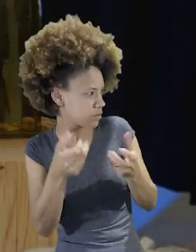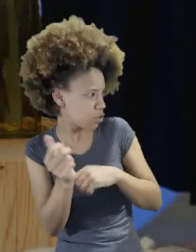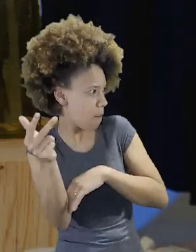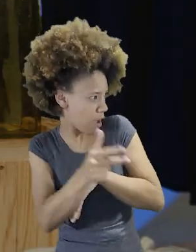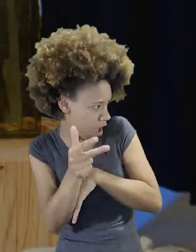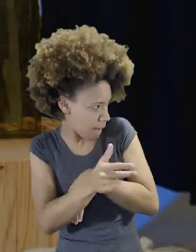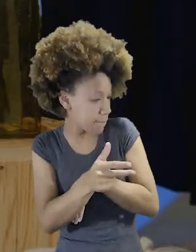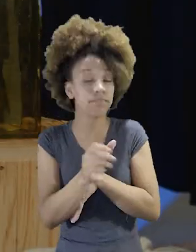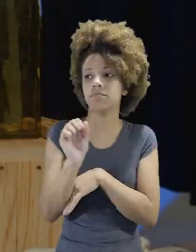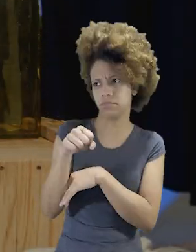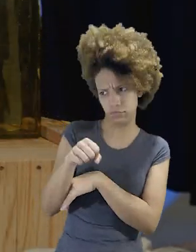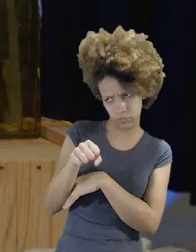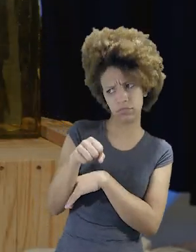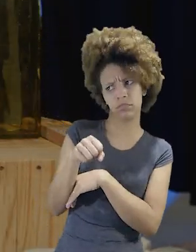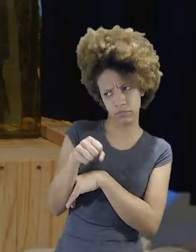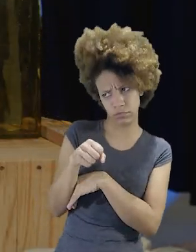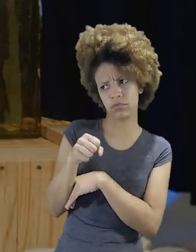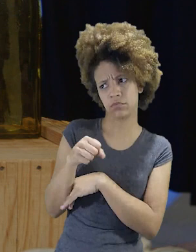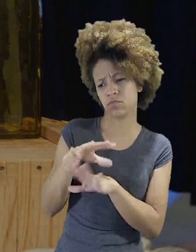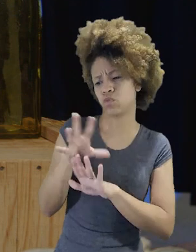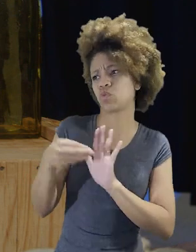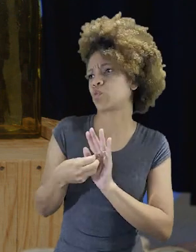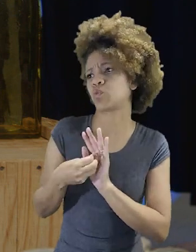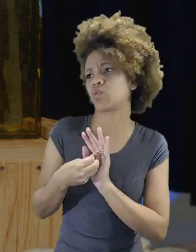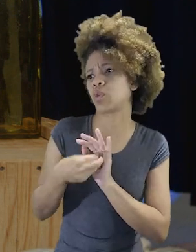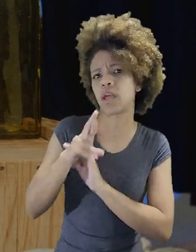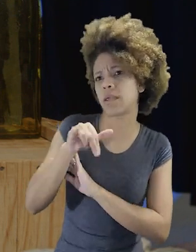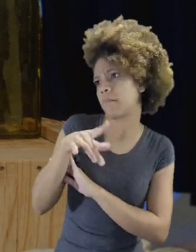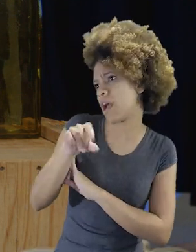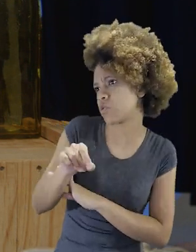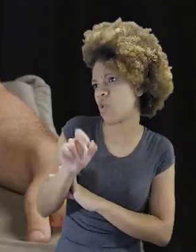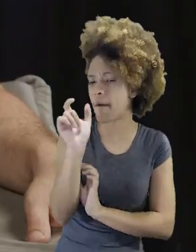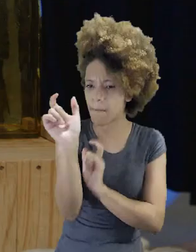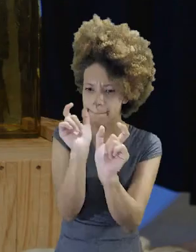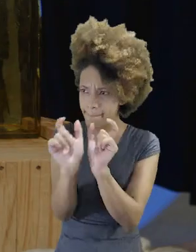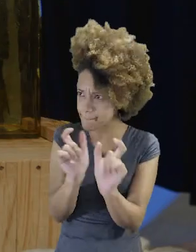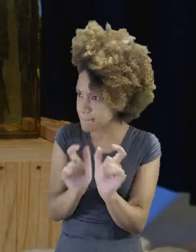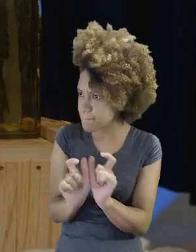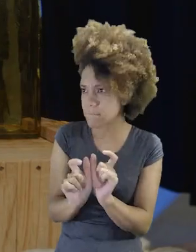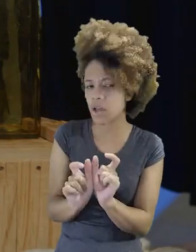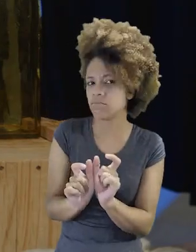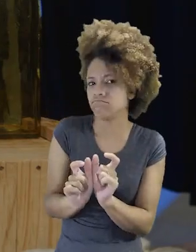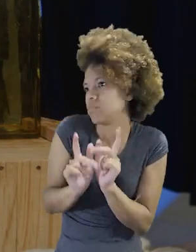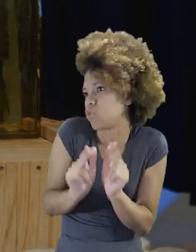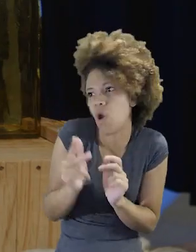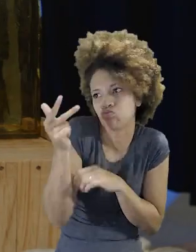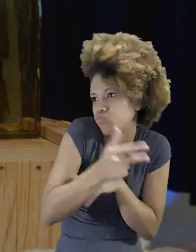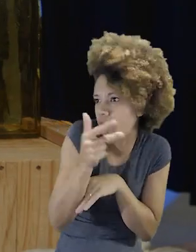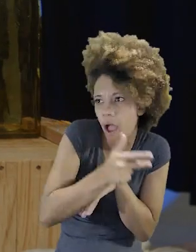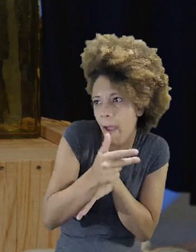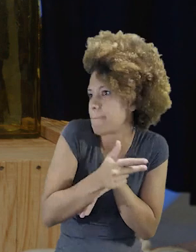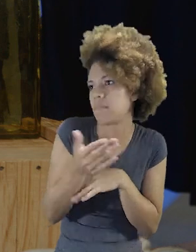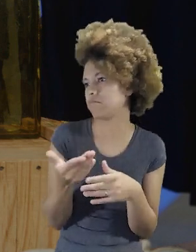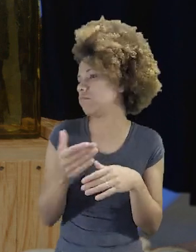si é tudo rimado rimado como como na Cadência de né